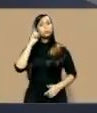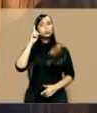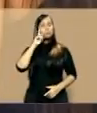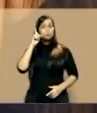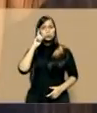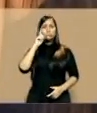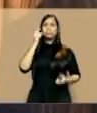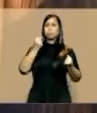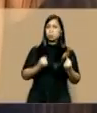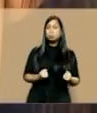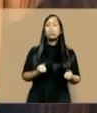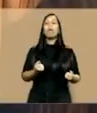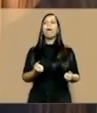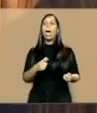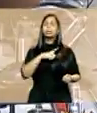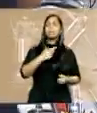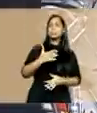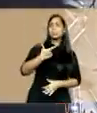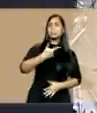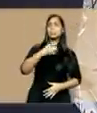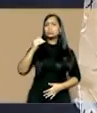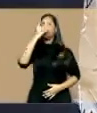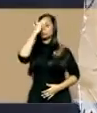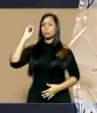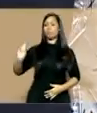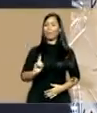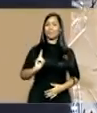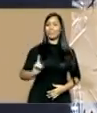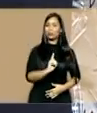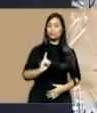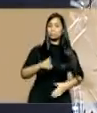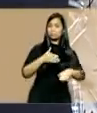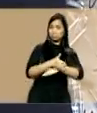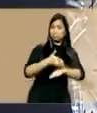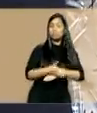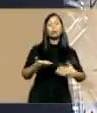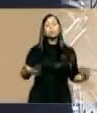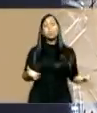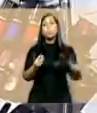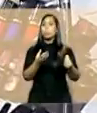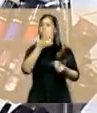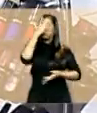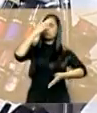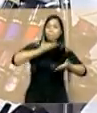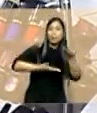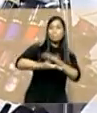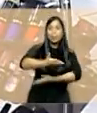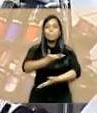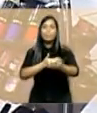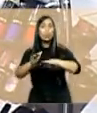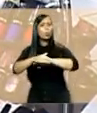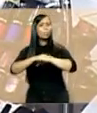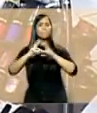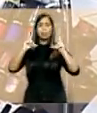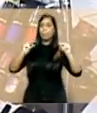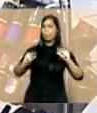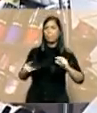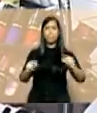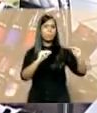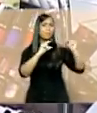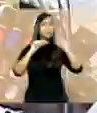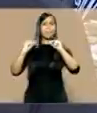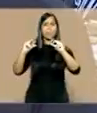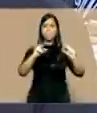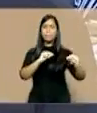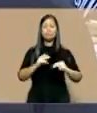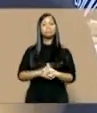chegam a passar pelo espaço cerca de 200 clientes. É muita gente interagindo e conversando sobre tudo, ou melhor, quase